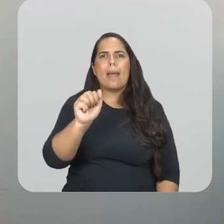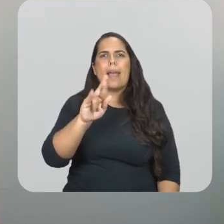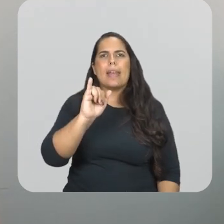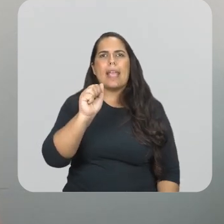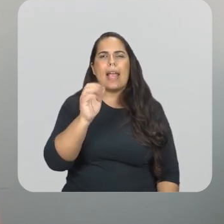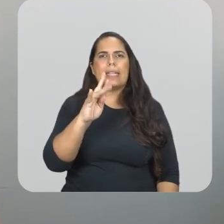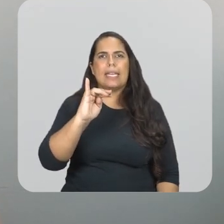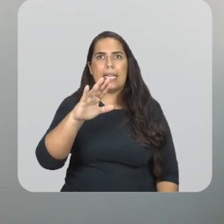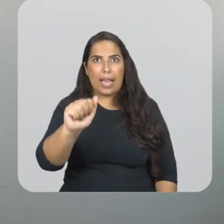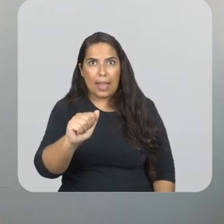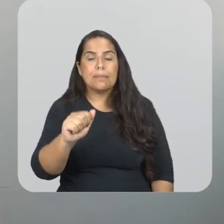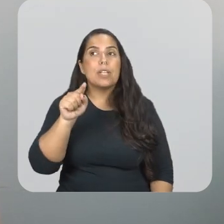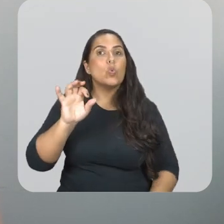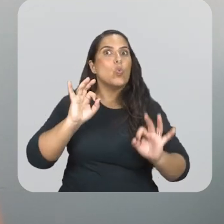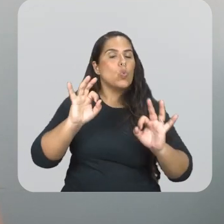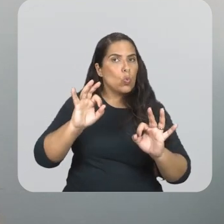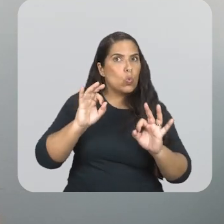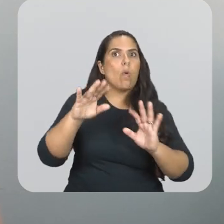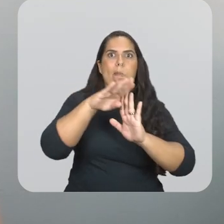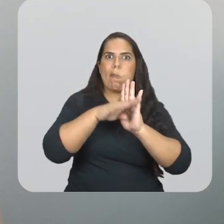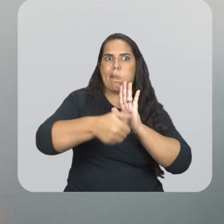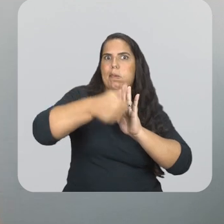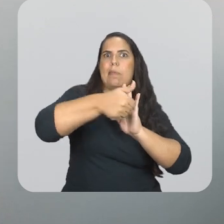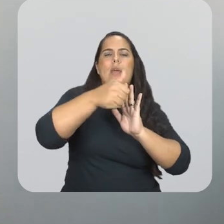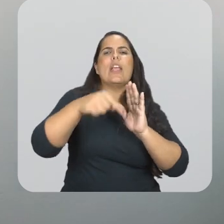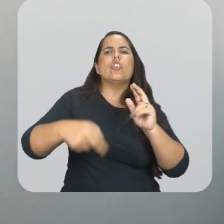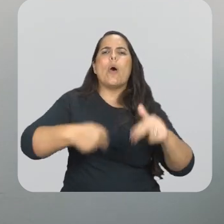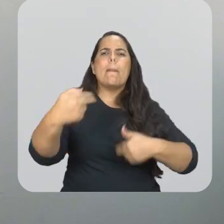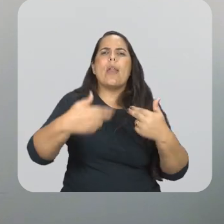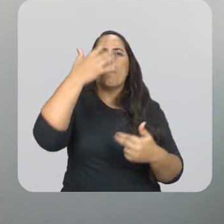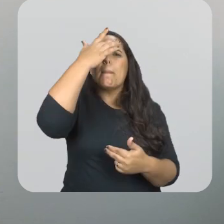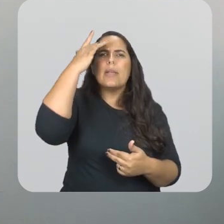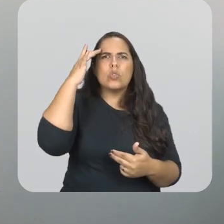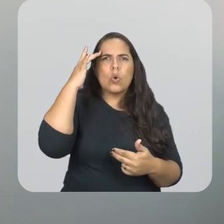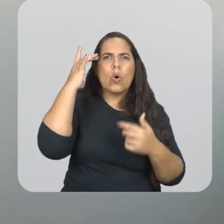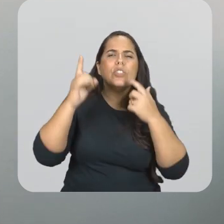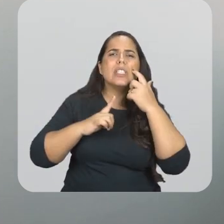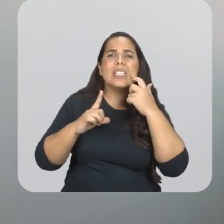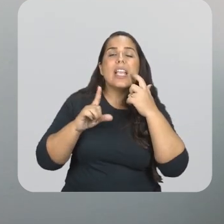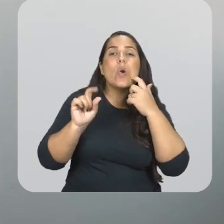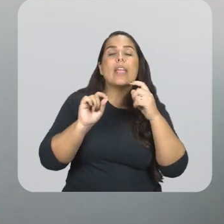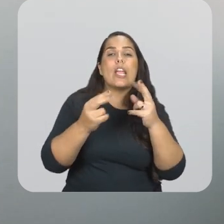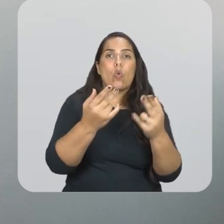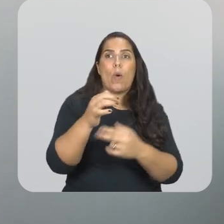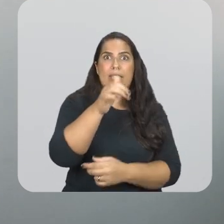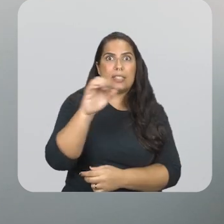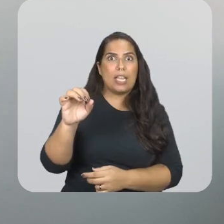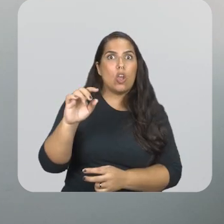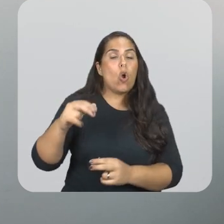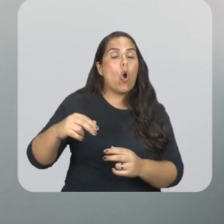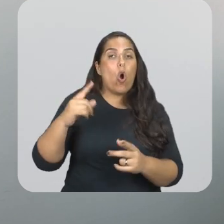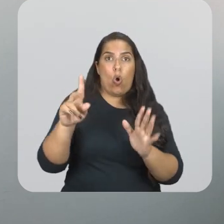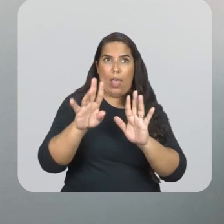UP da UERJ, ele é, né, número 1 em cirurgia bariátrica, porque eles operam pessoas que têm IMC igual a 100. Nenhum hospital